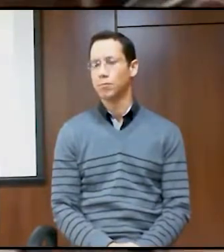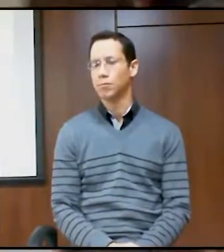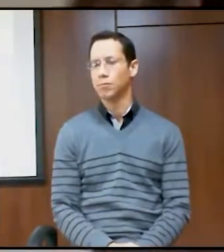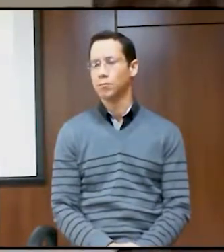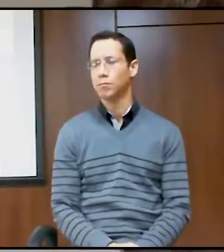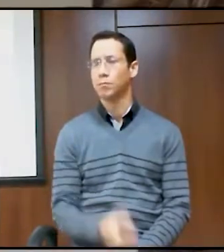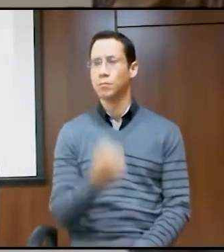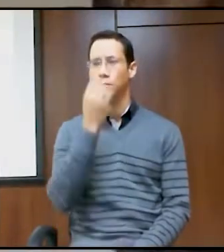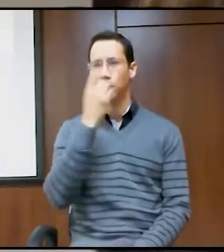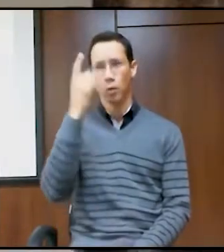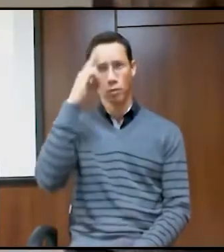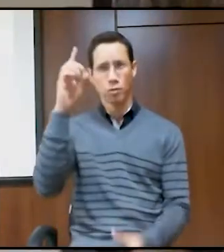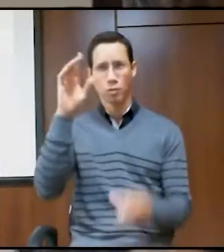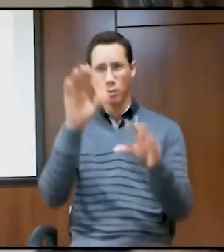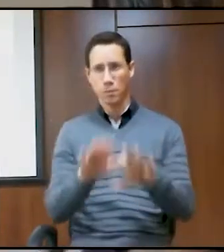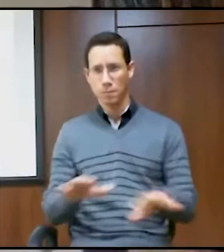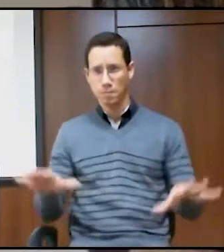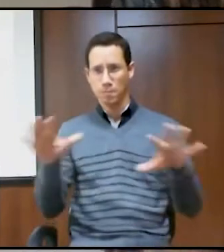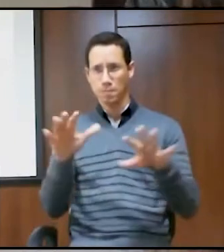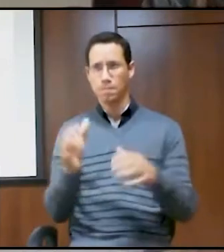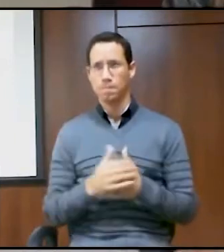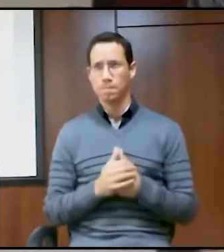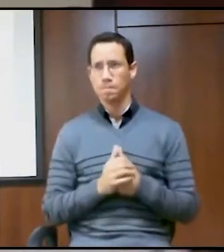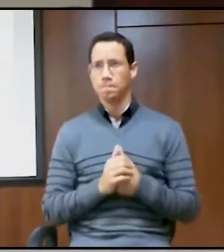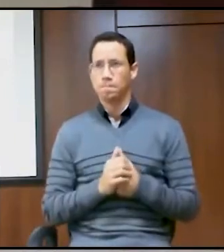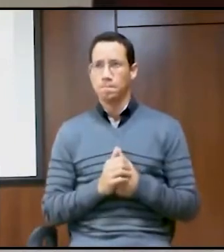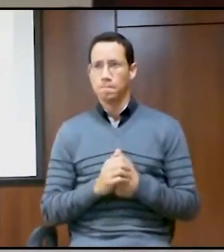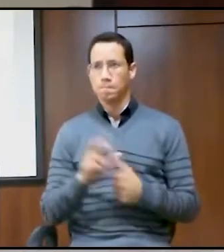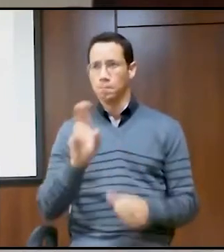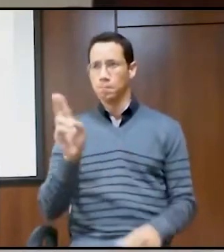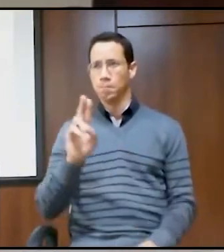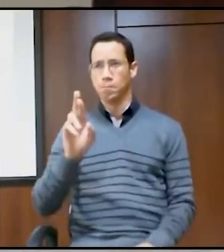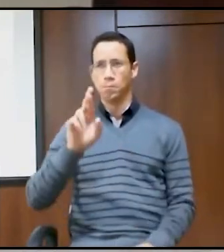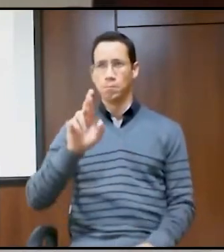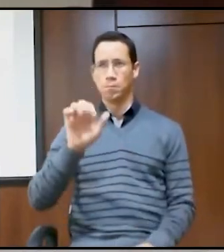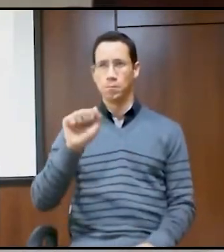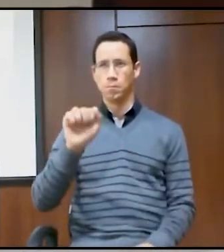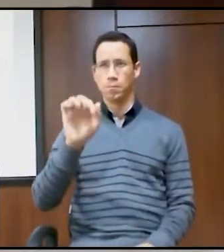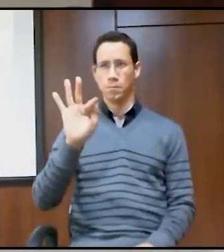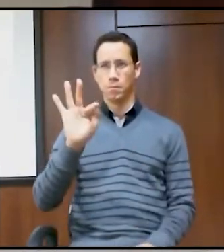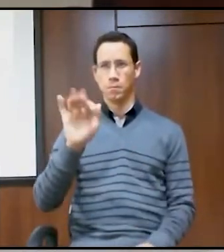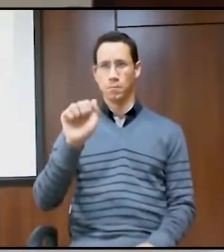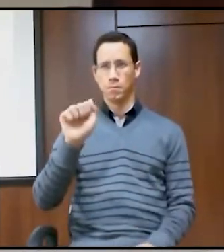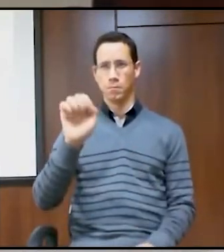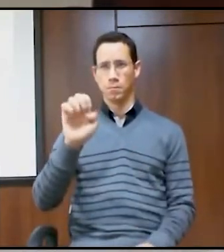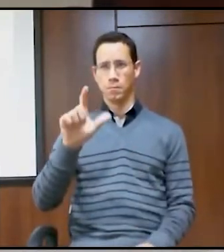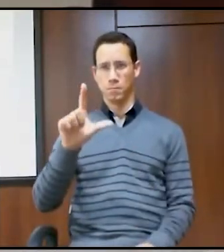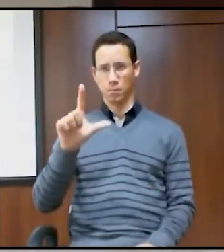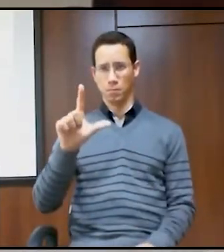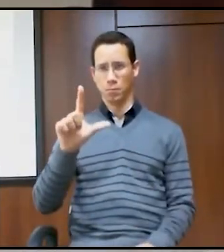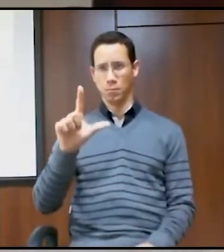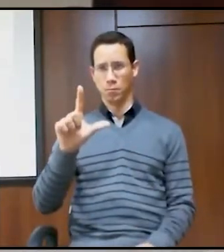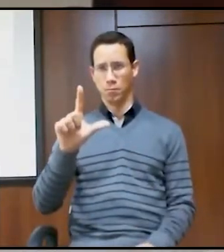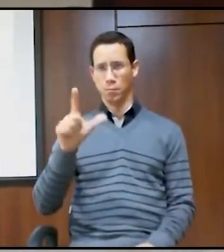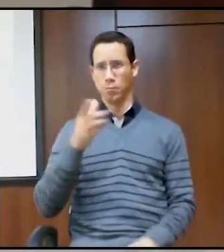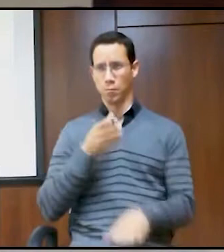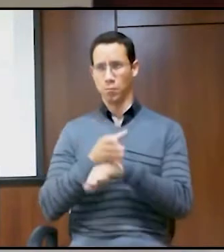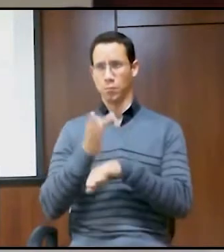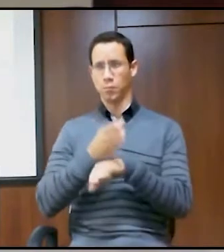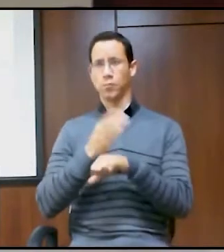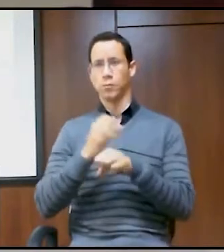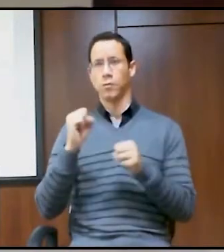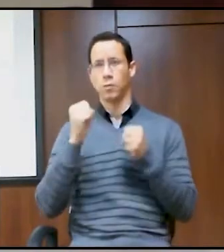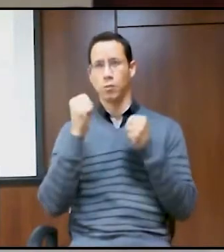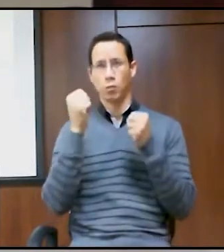Bom dia a todas, a todos. Meu nome é Rafael Negreiros, eu atuo como defensor público